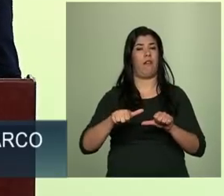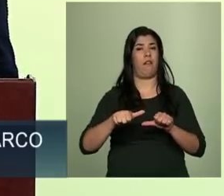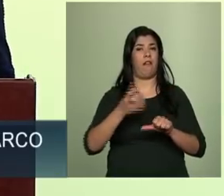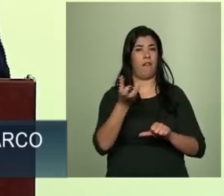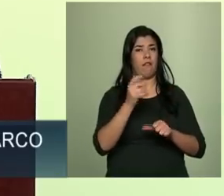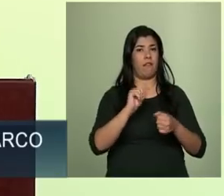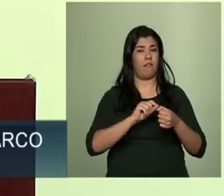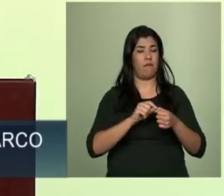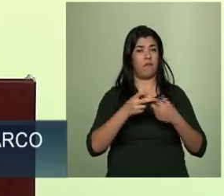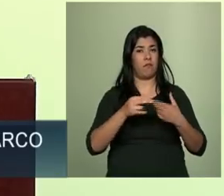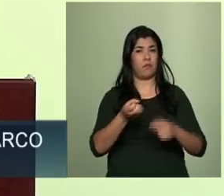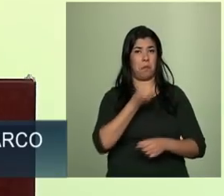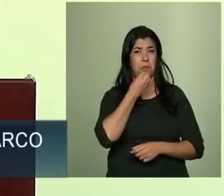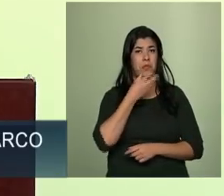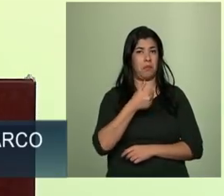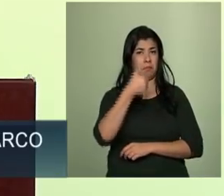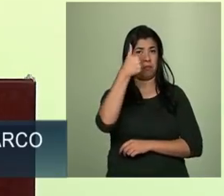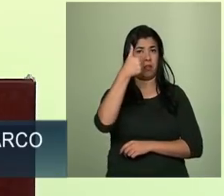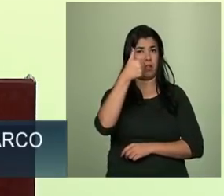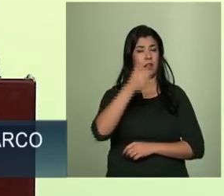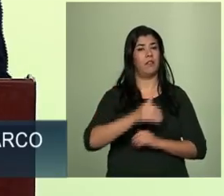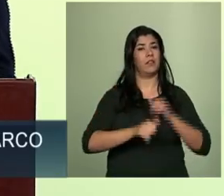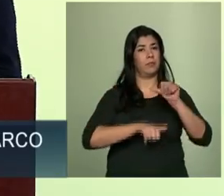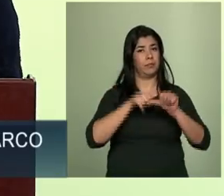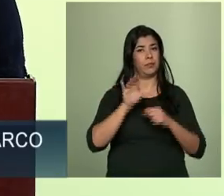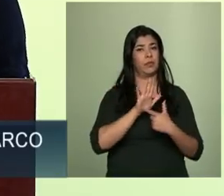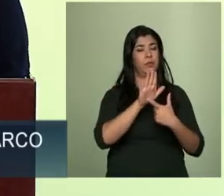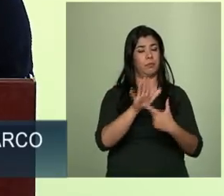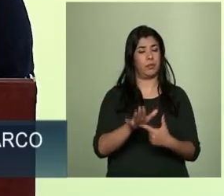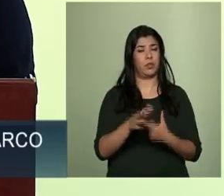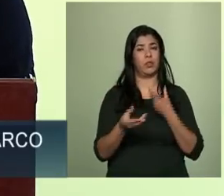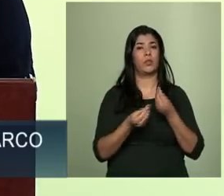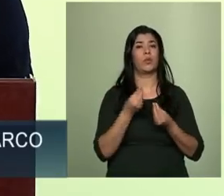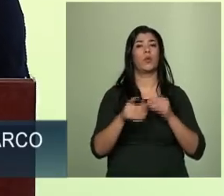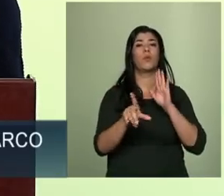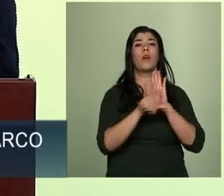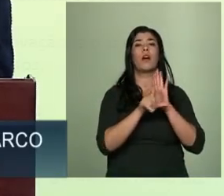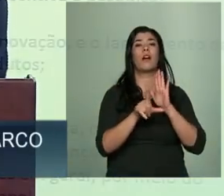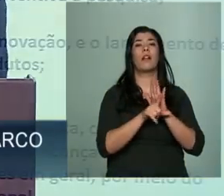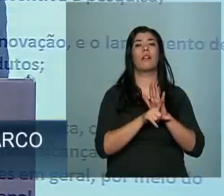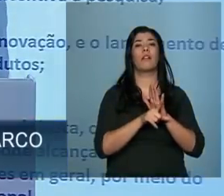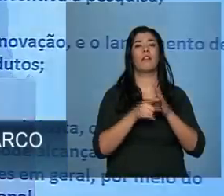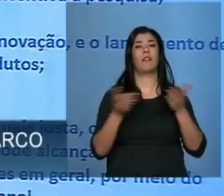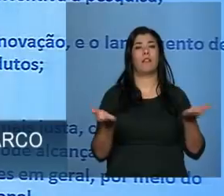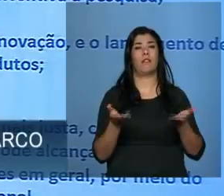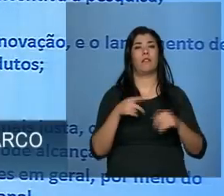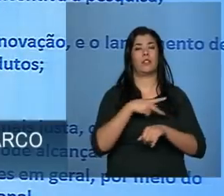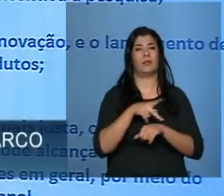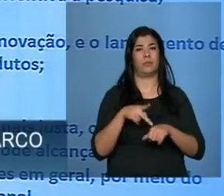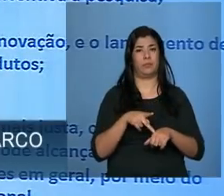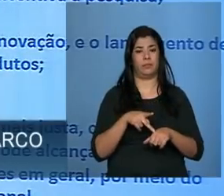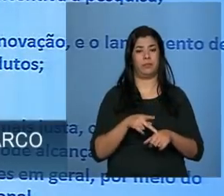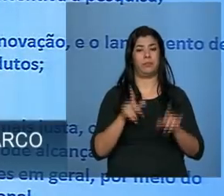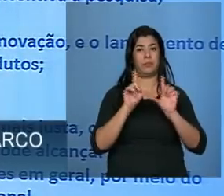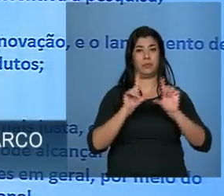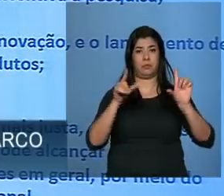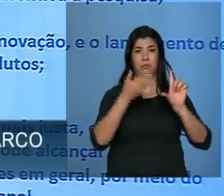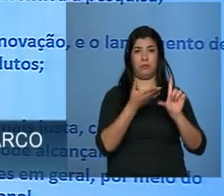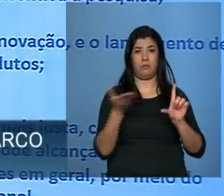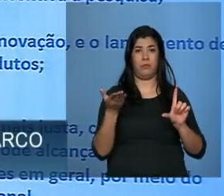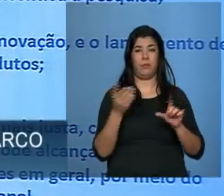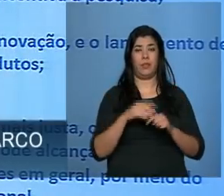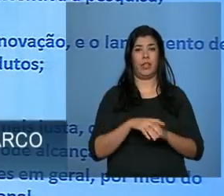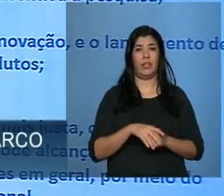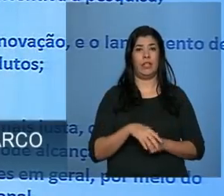leis ambientais e, portanto, dizendo como é que isso passa a funcionar no país. Atual, o quadro anterior à medida provisória